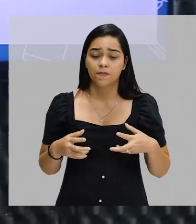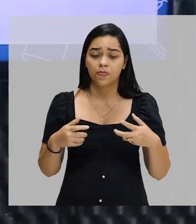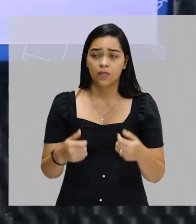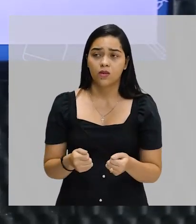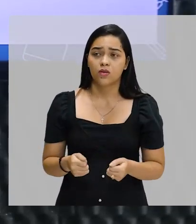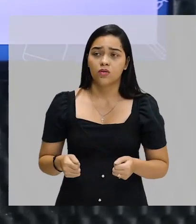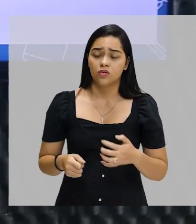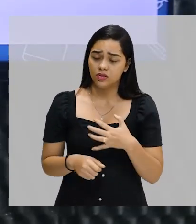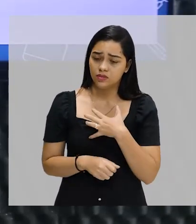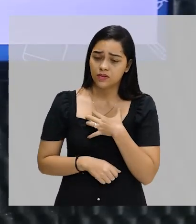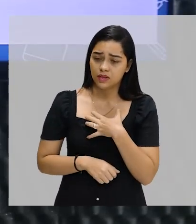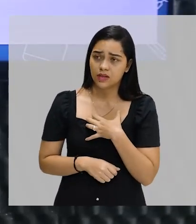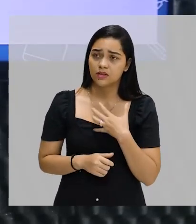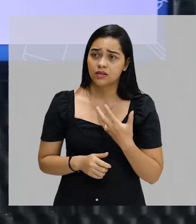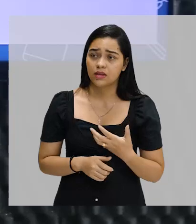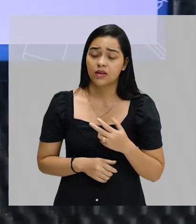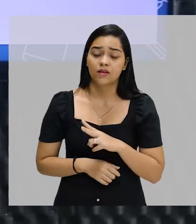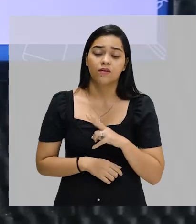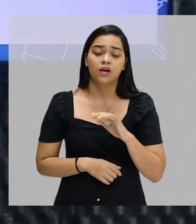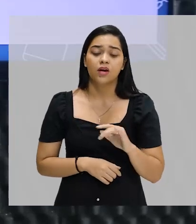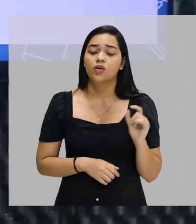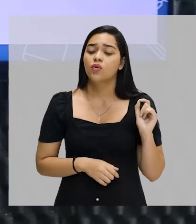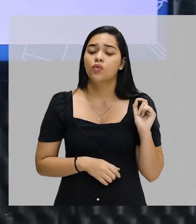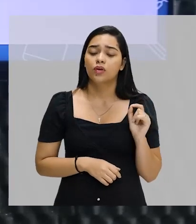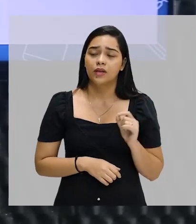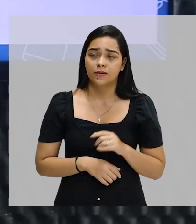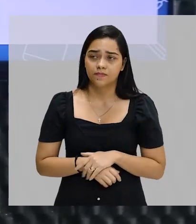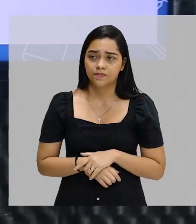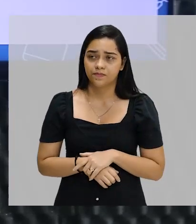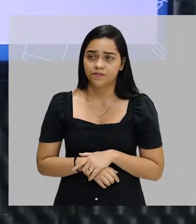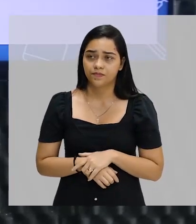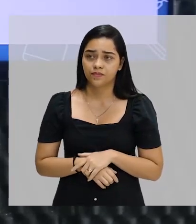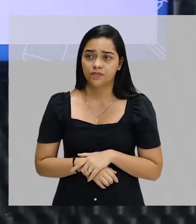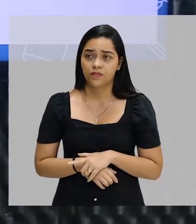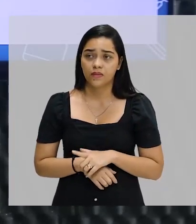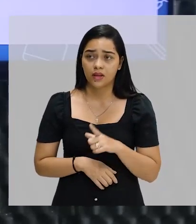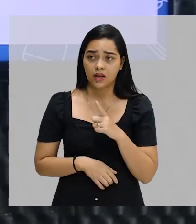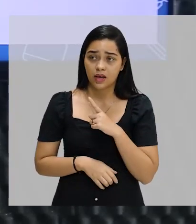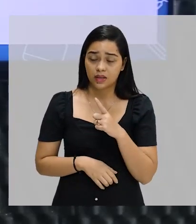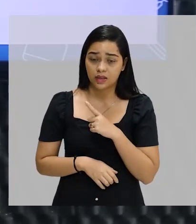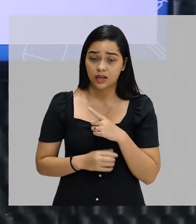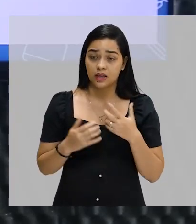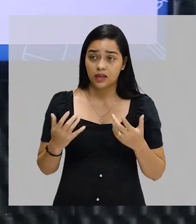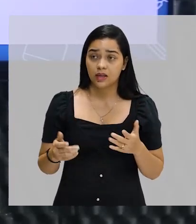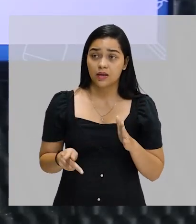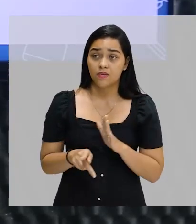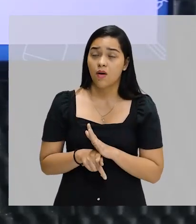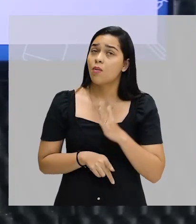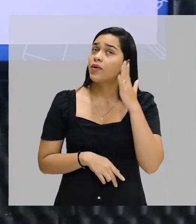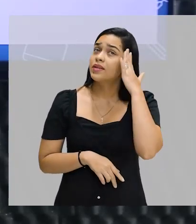com um sentido, elas vão nos levar para um entendimento,